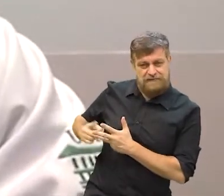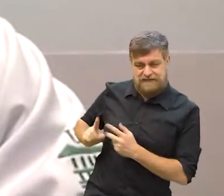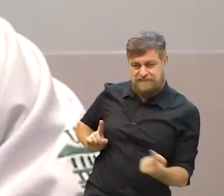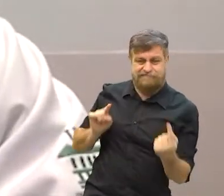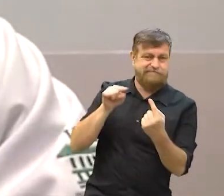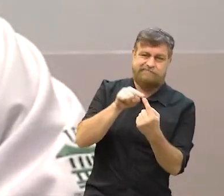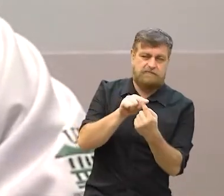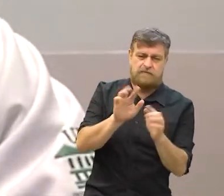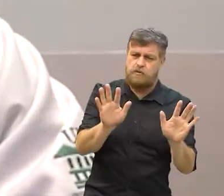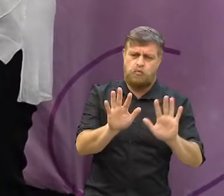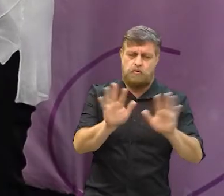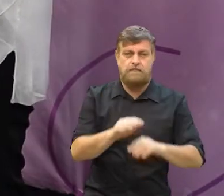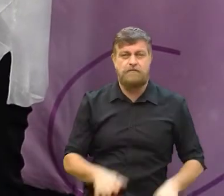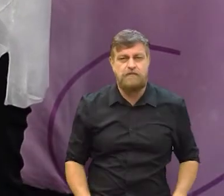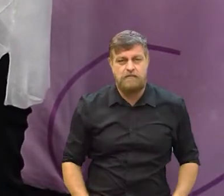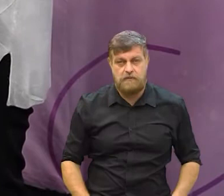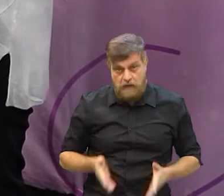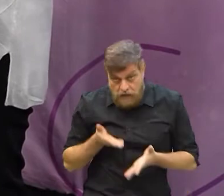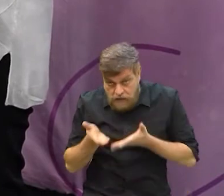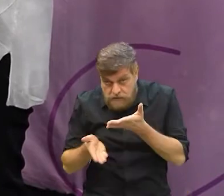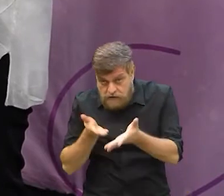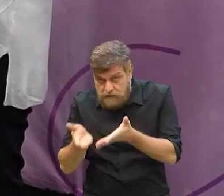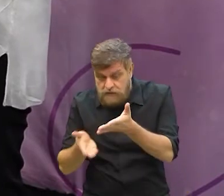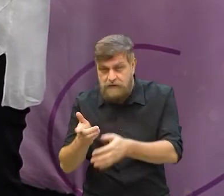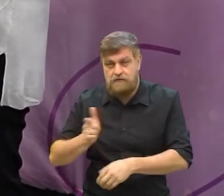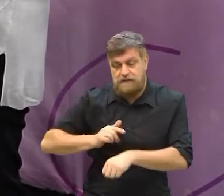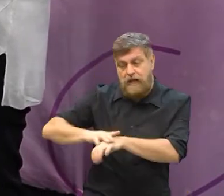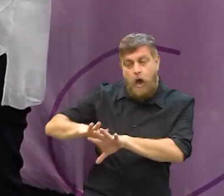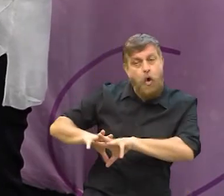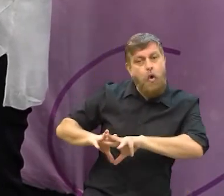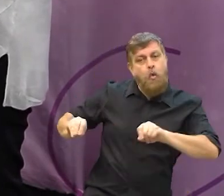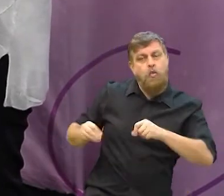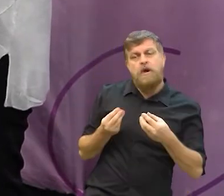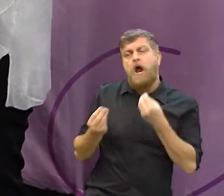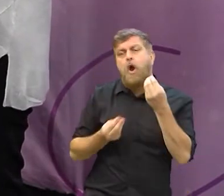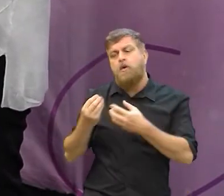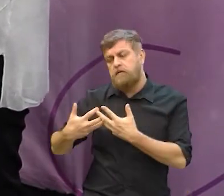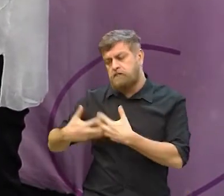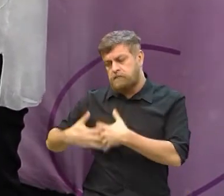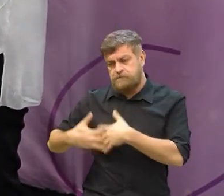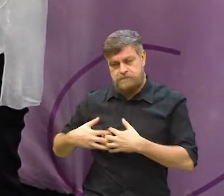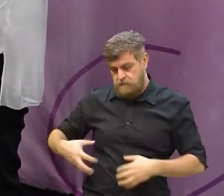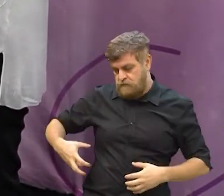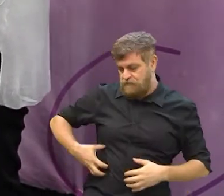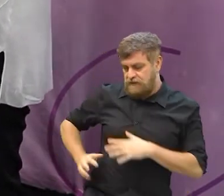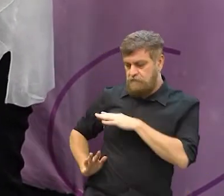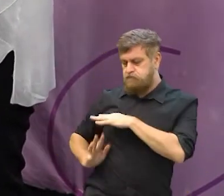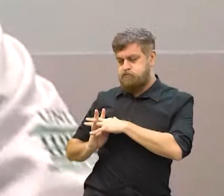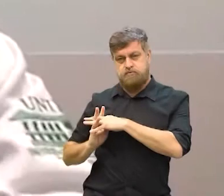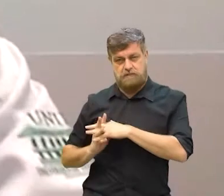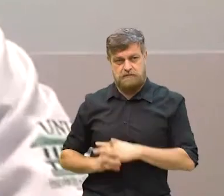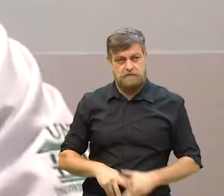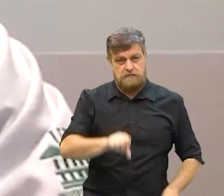renal relacionada ao diabetes. E tem tratamento, doutor? Tem cura? Como que funciona? Se já chegou a afetar o